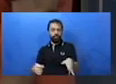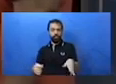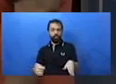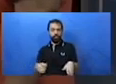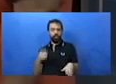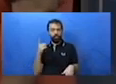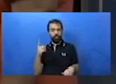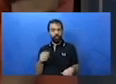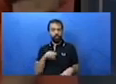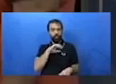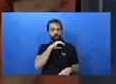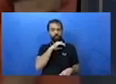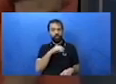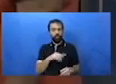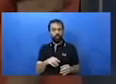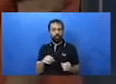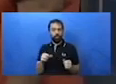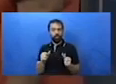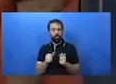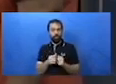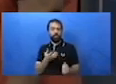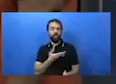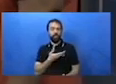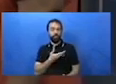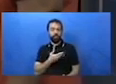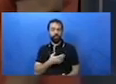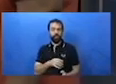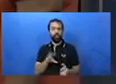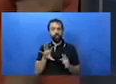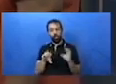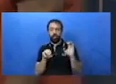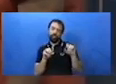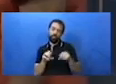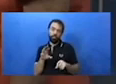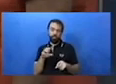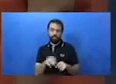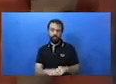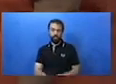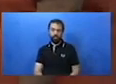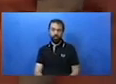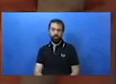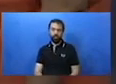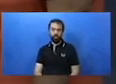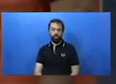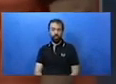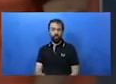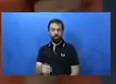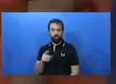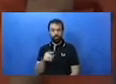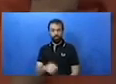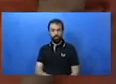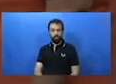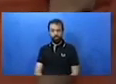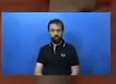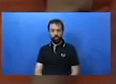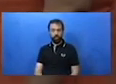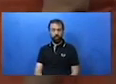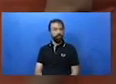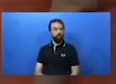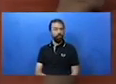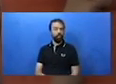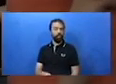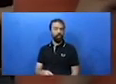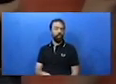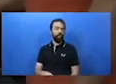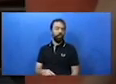voraz. Comia pintinhos novos, o cachorro corria atrás. Lembrando que timbu, ó, é esse gambá